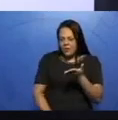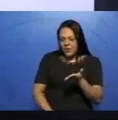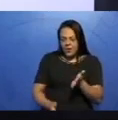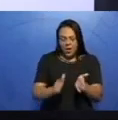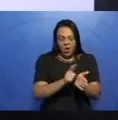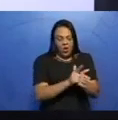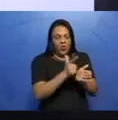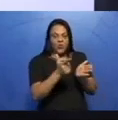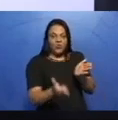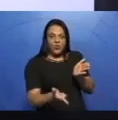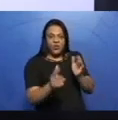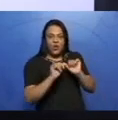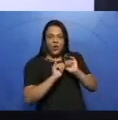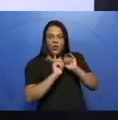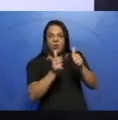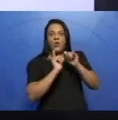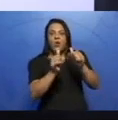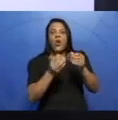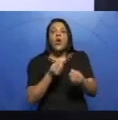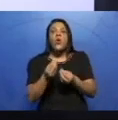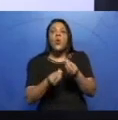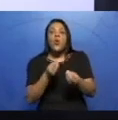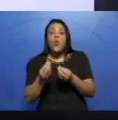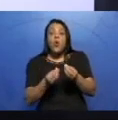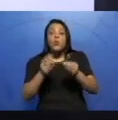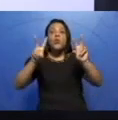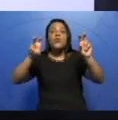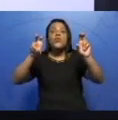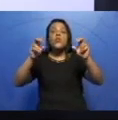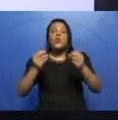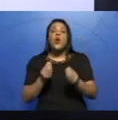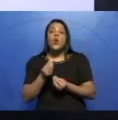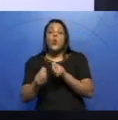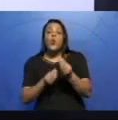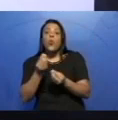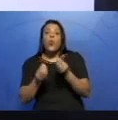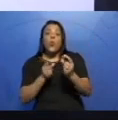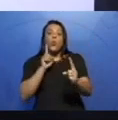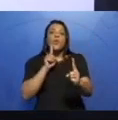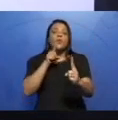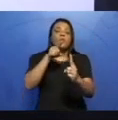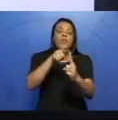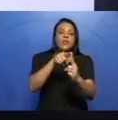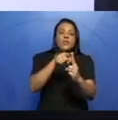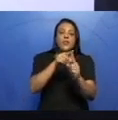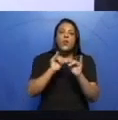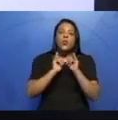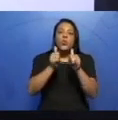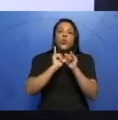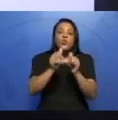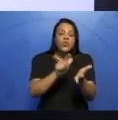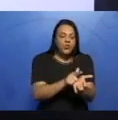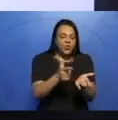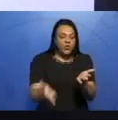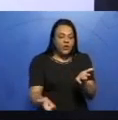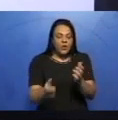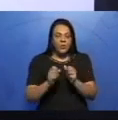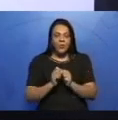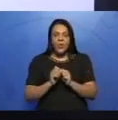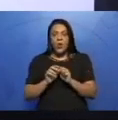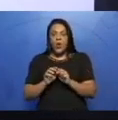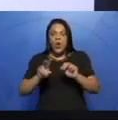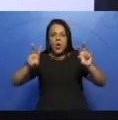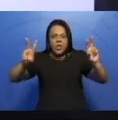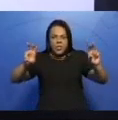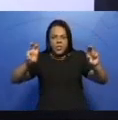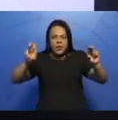seguinte título. Então, vamos ver a intenção do jornal, dessa notícia. Elite